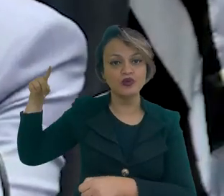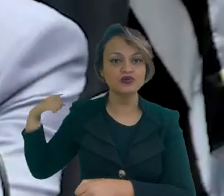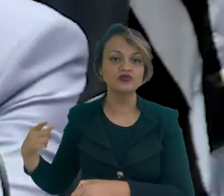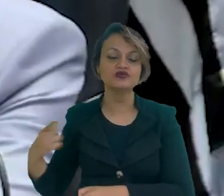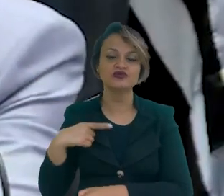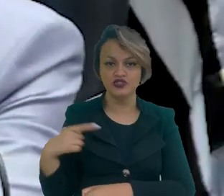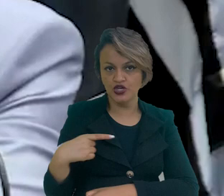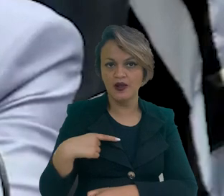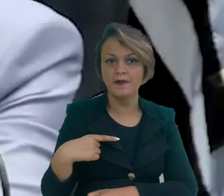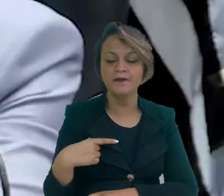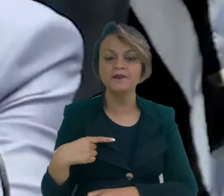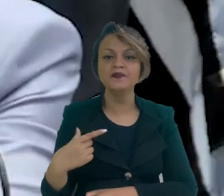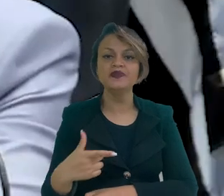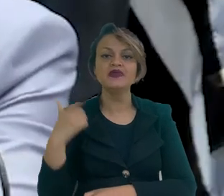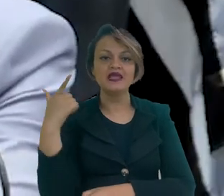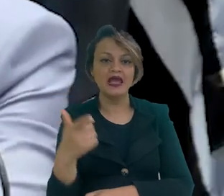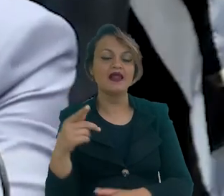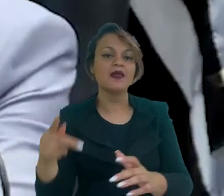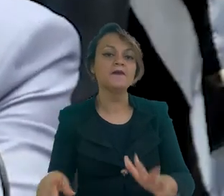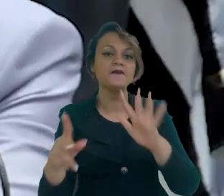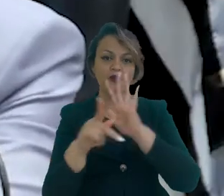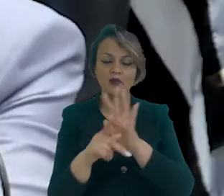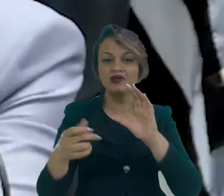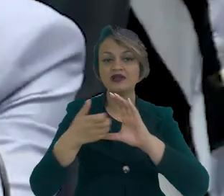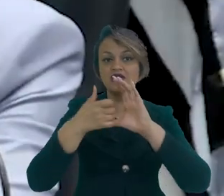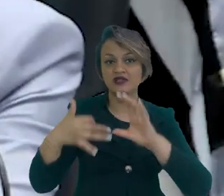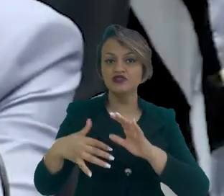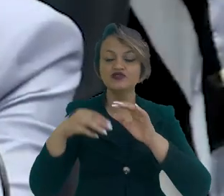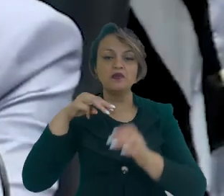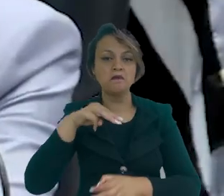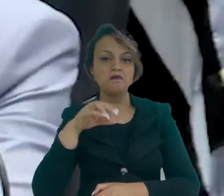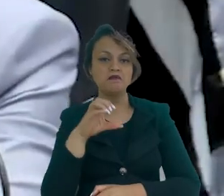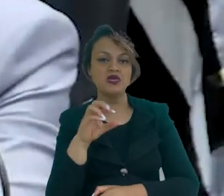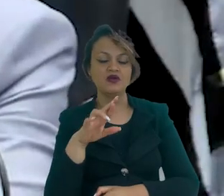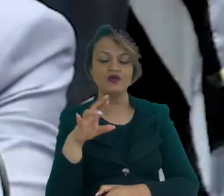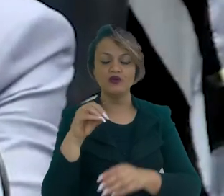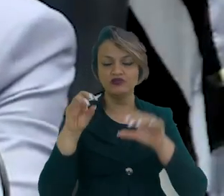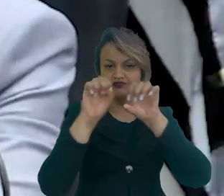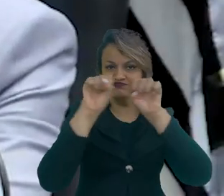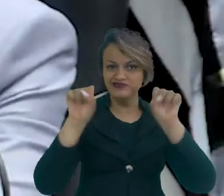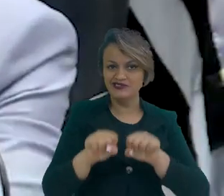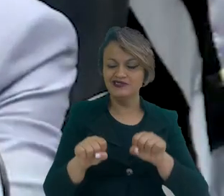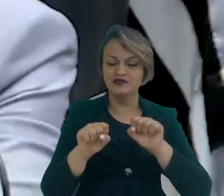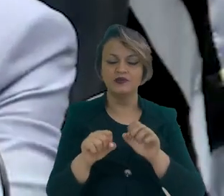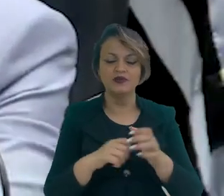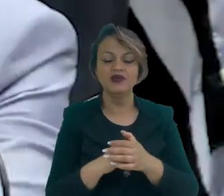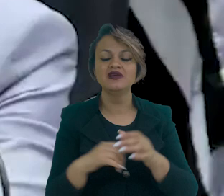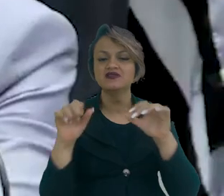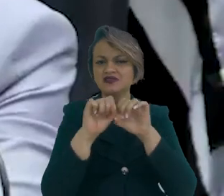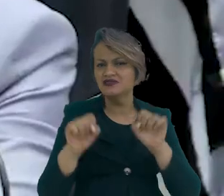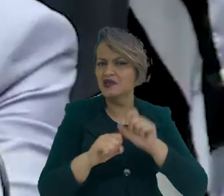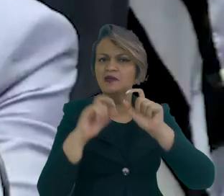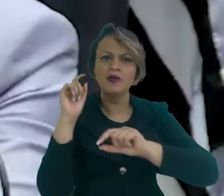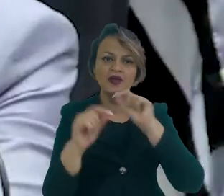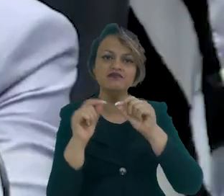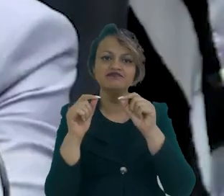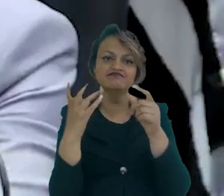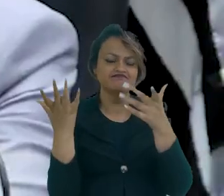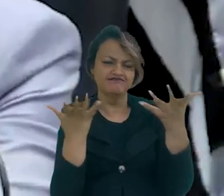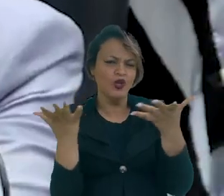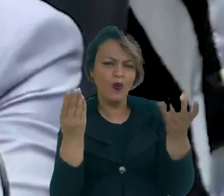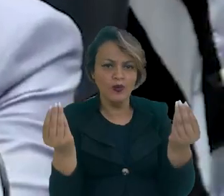it já anos anteriores né A idade da decodificação é própria da natureza dos microssistemas